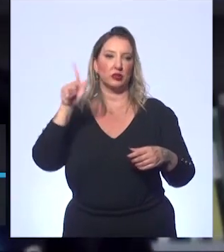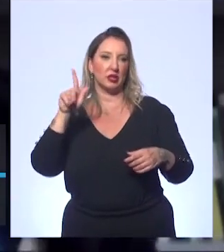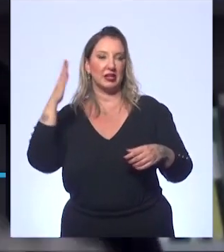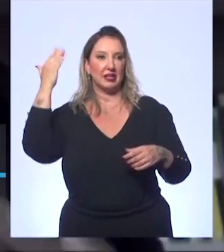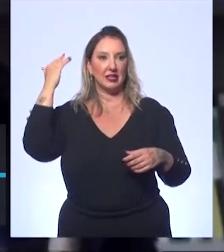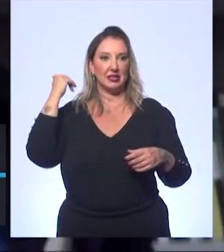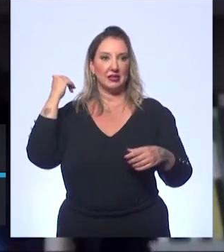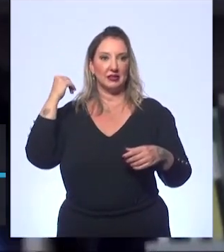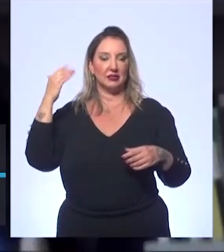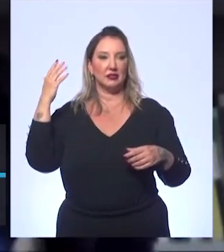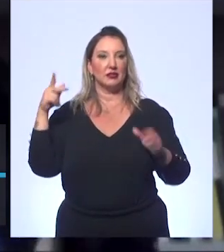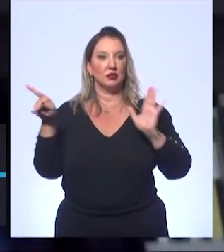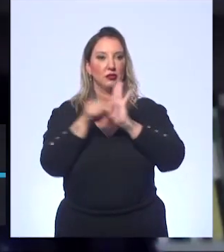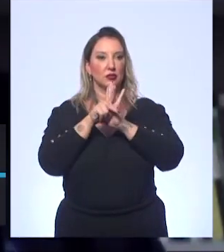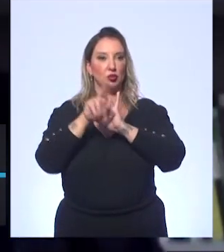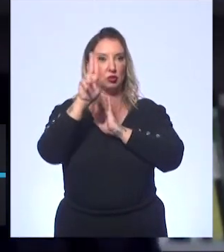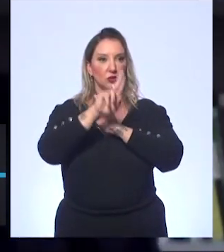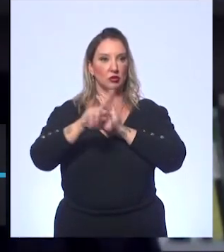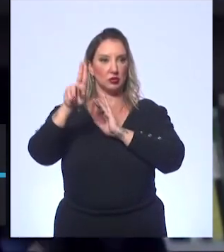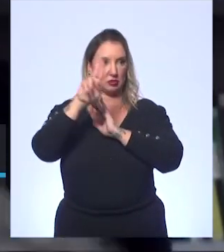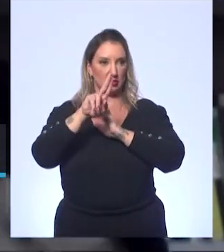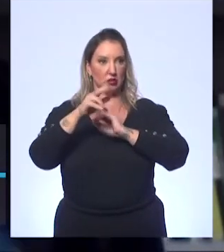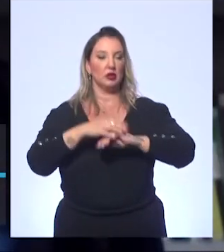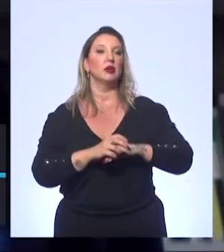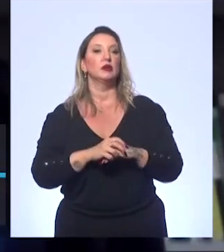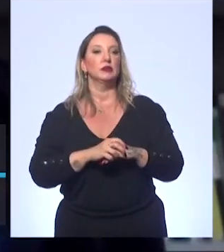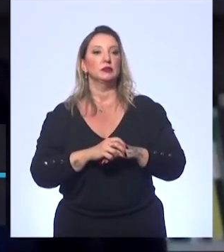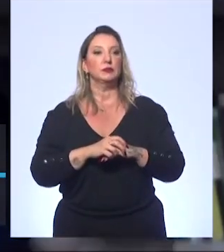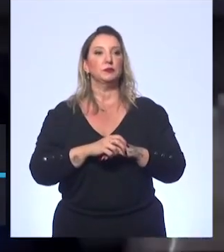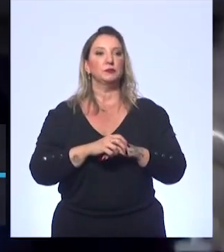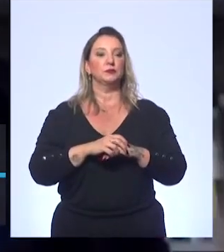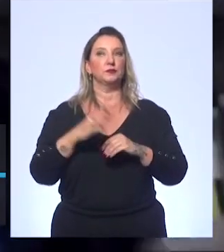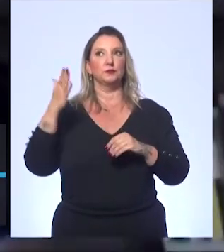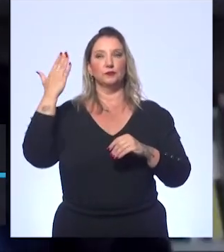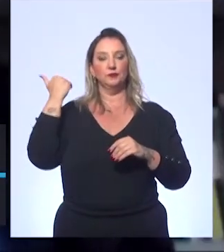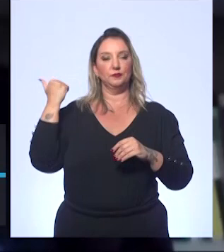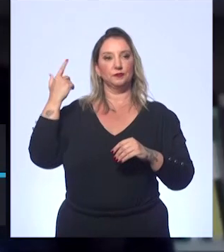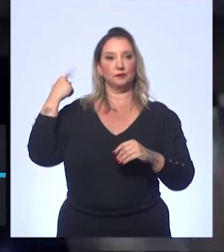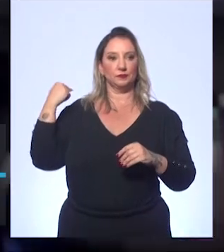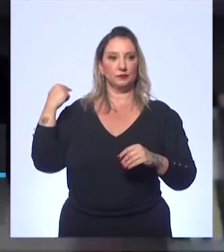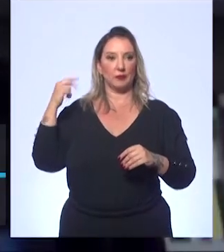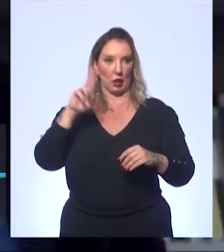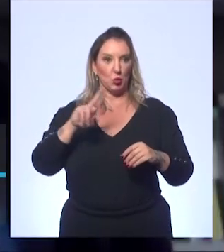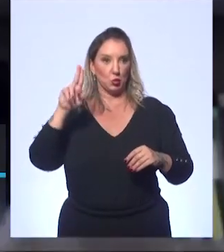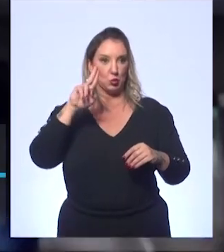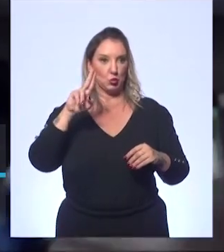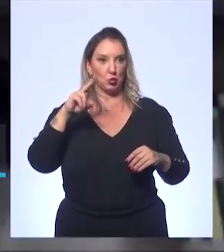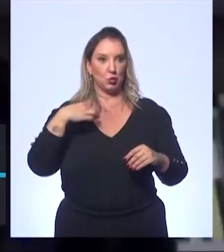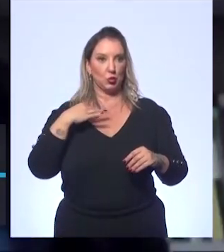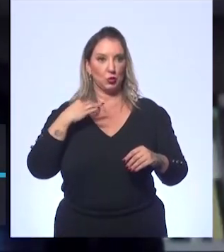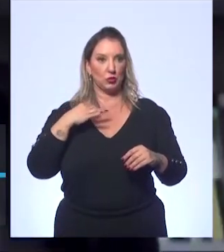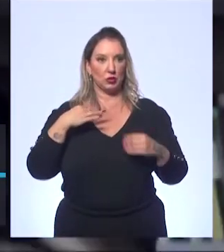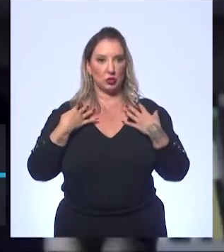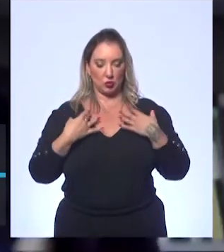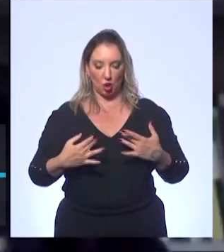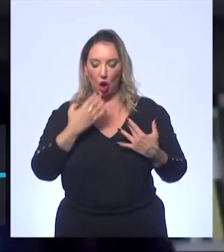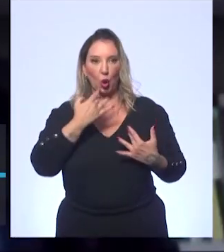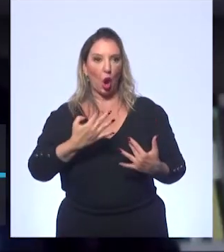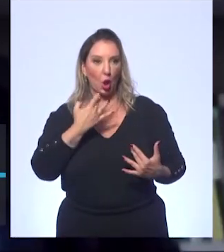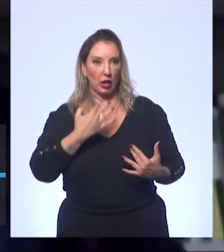de capulana. A roupa de capulana é aquilo que na última vez, né, eu usei, né, aqueles tecidos